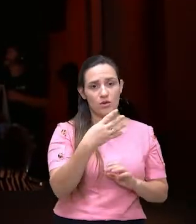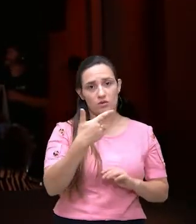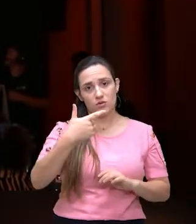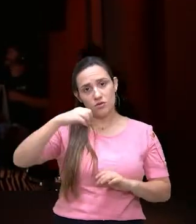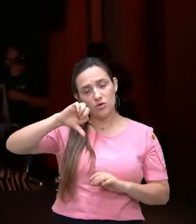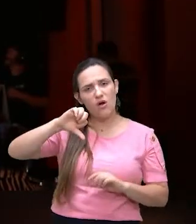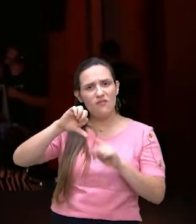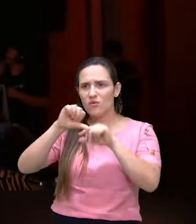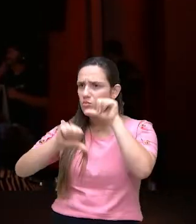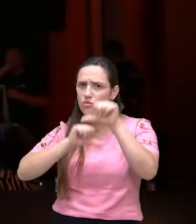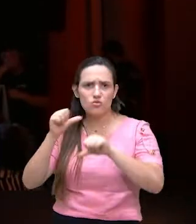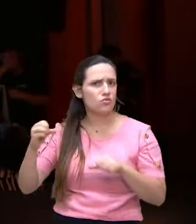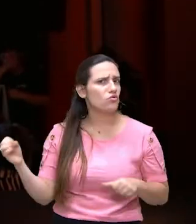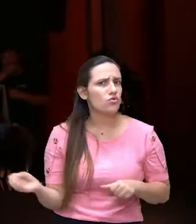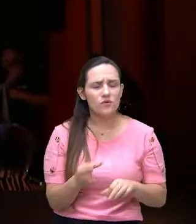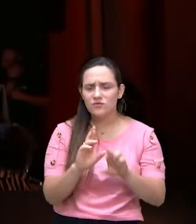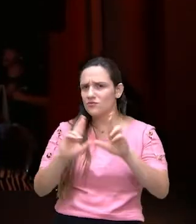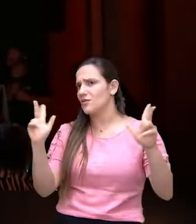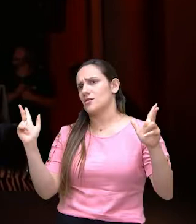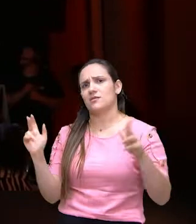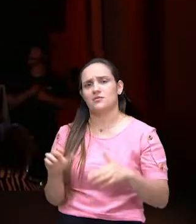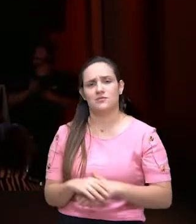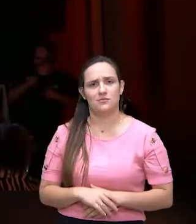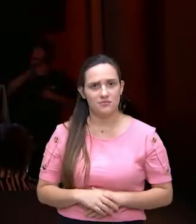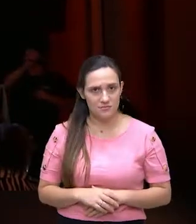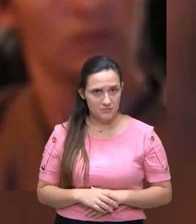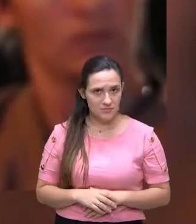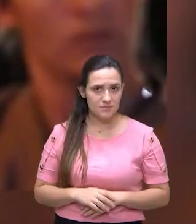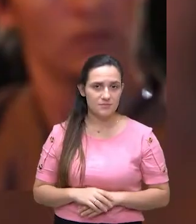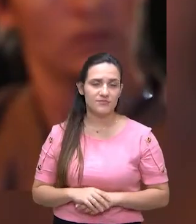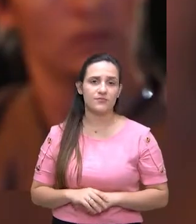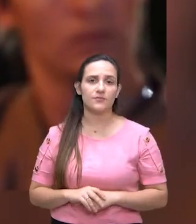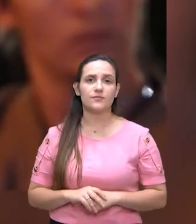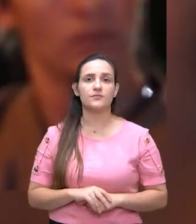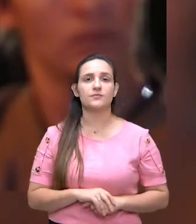8429 92 em algo completamente novo